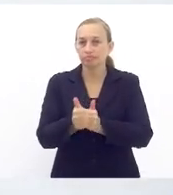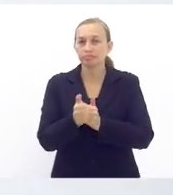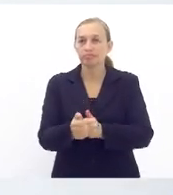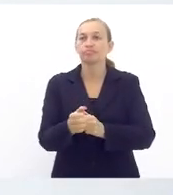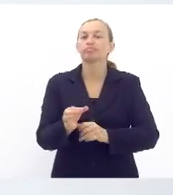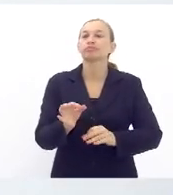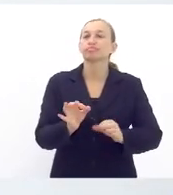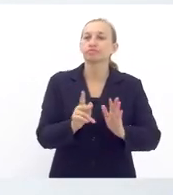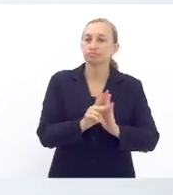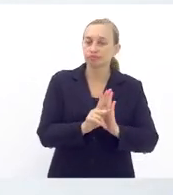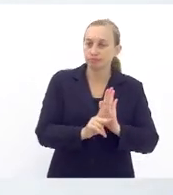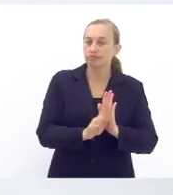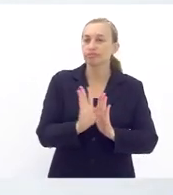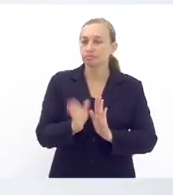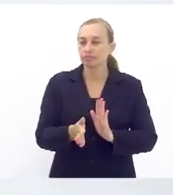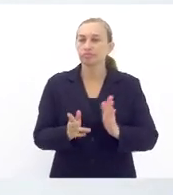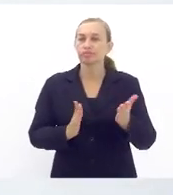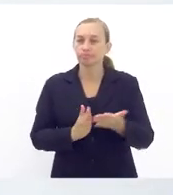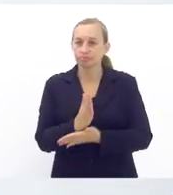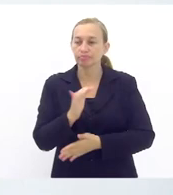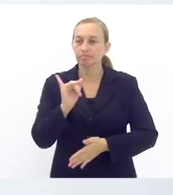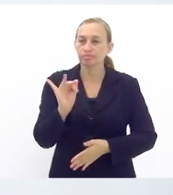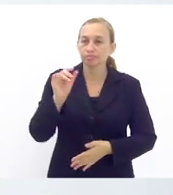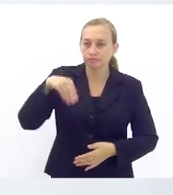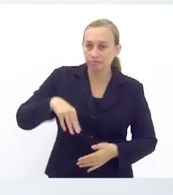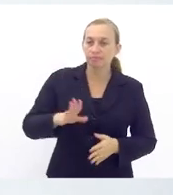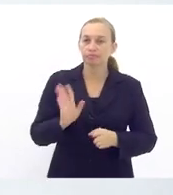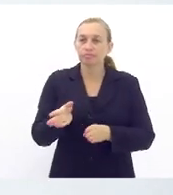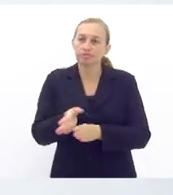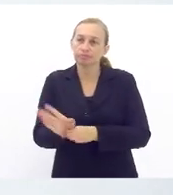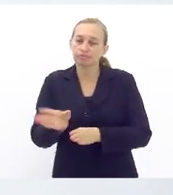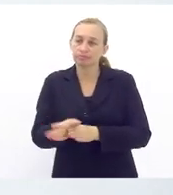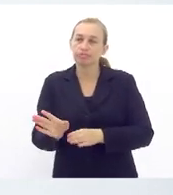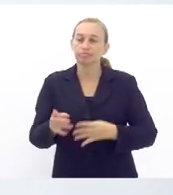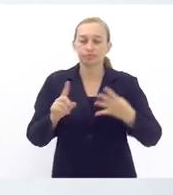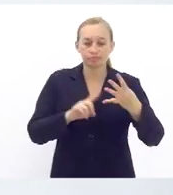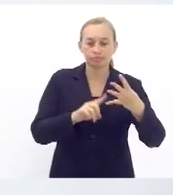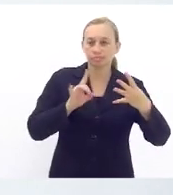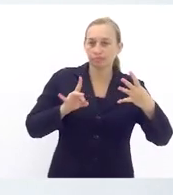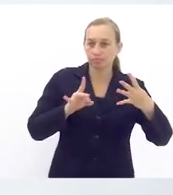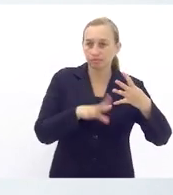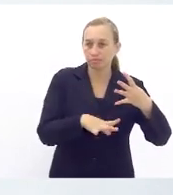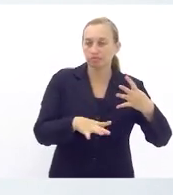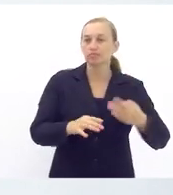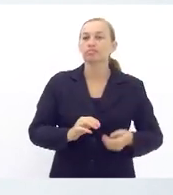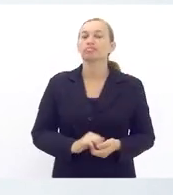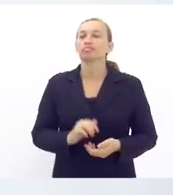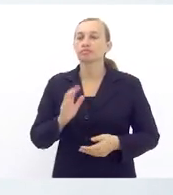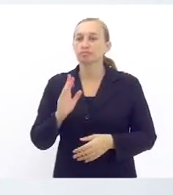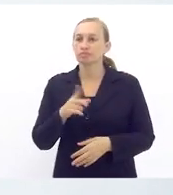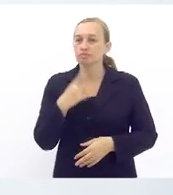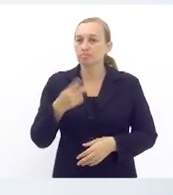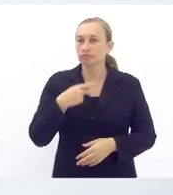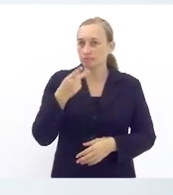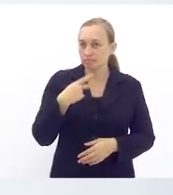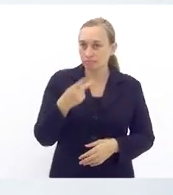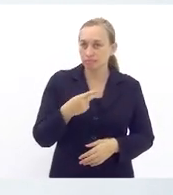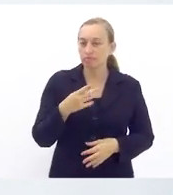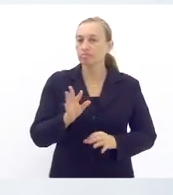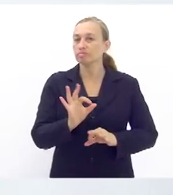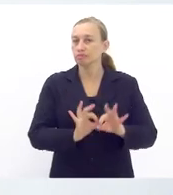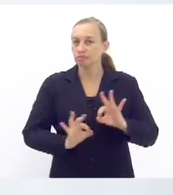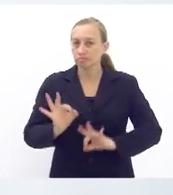já foi aprovado pelo fã já foi orientado pelo fã e um quarto que é o que a gente chamou de